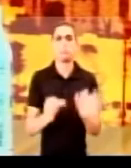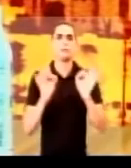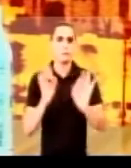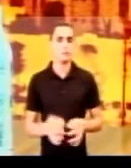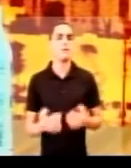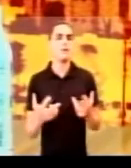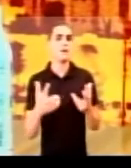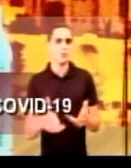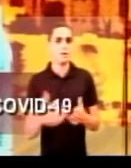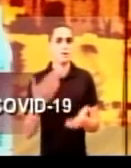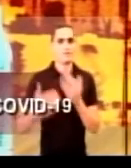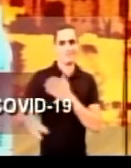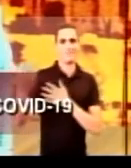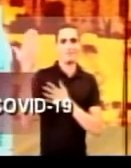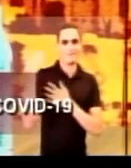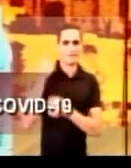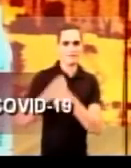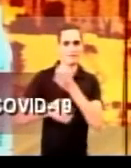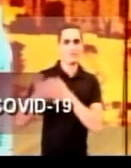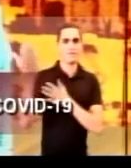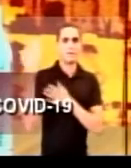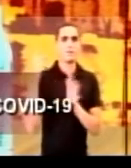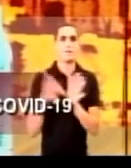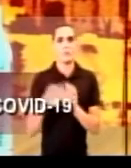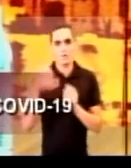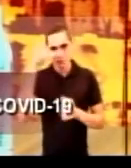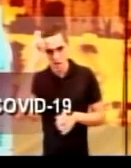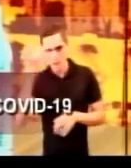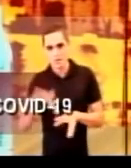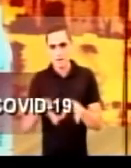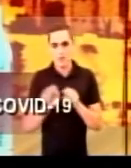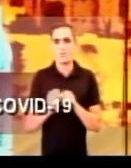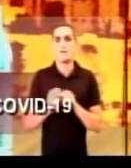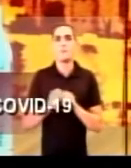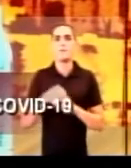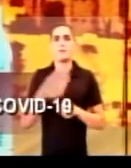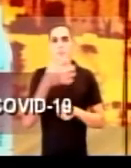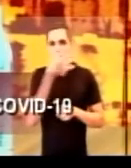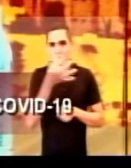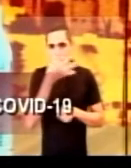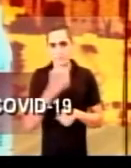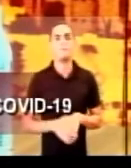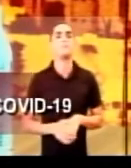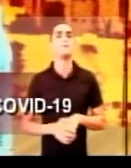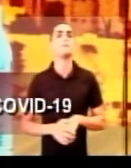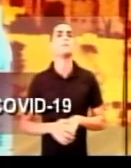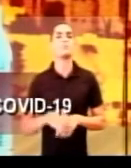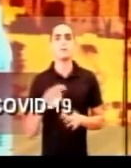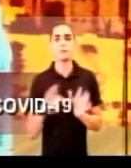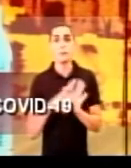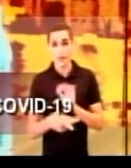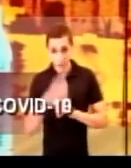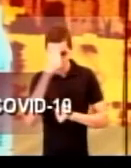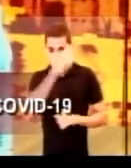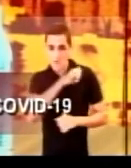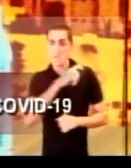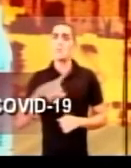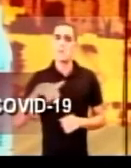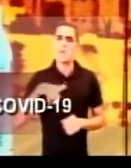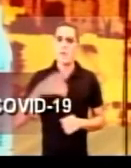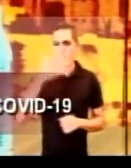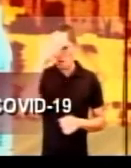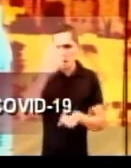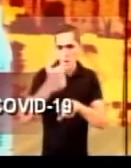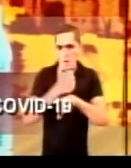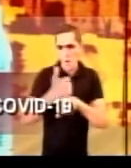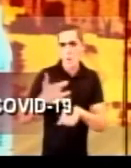temos profissionais e estrutura capazes de dar um bom andamento, né, também nessa campanha. No